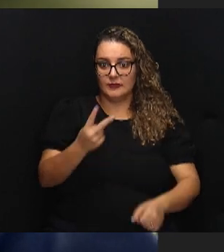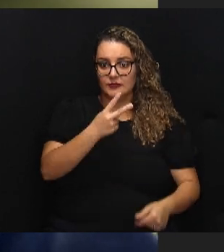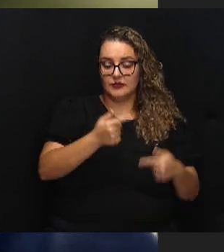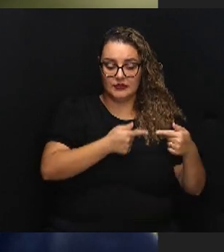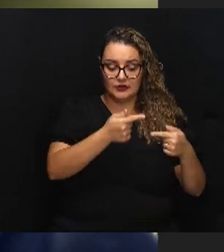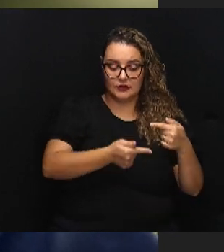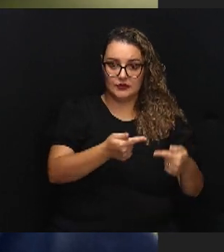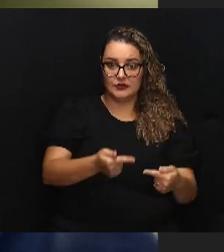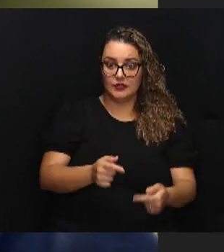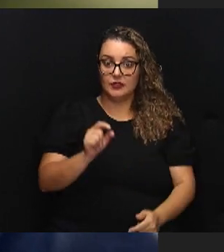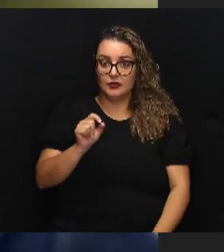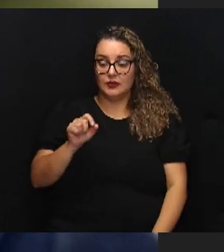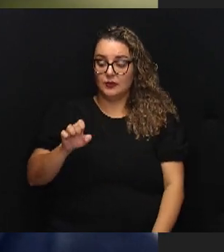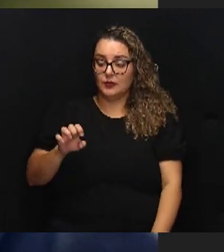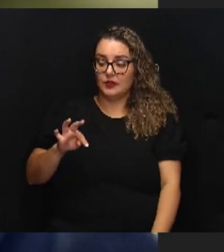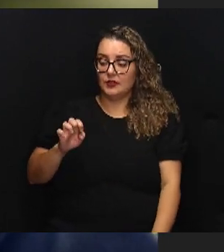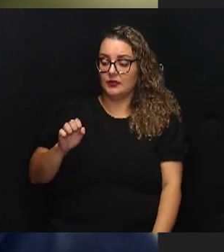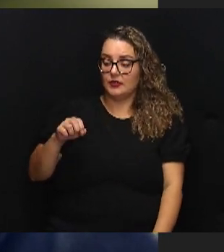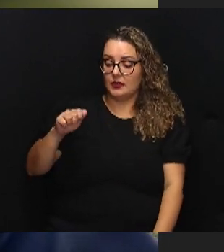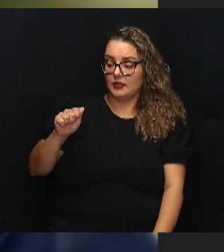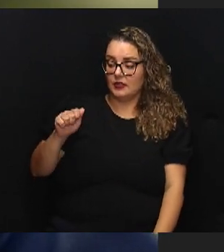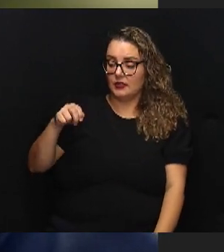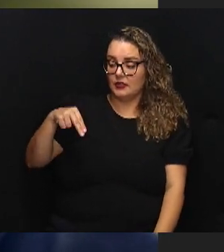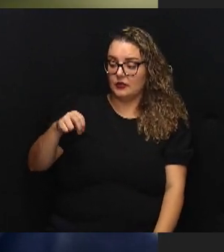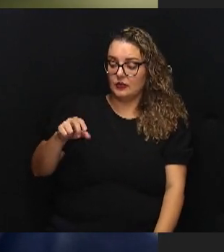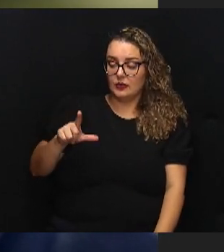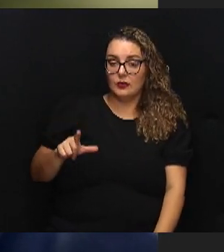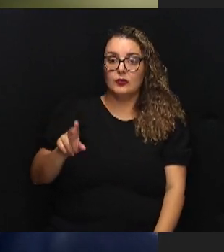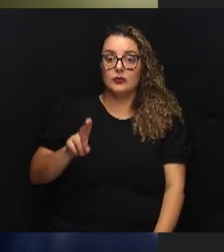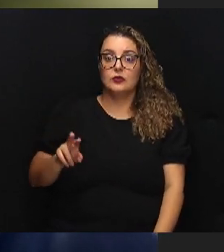geração é o etanol que se usa o resíduo,